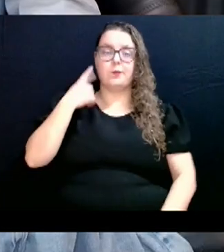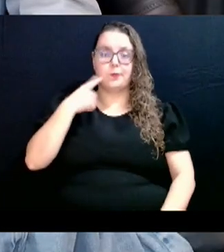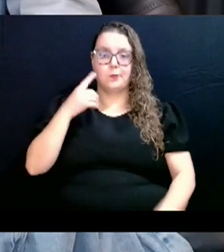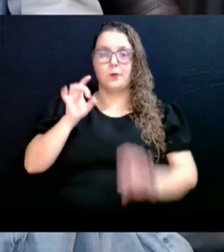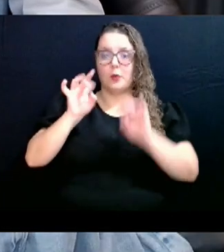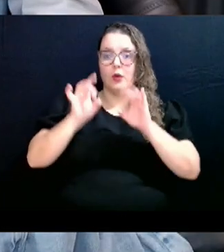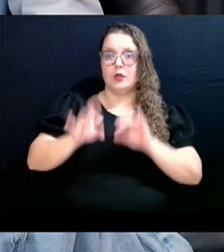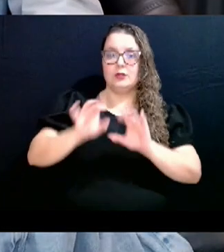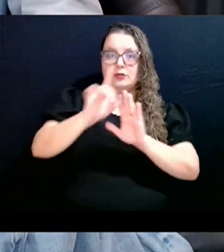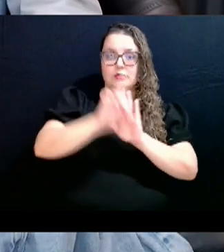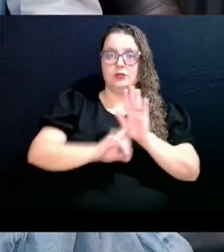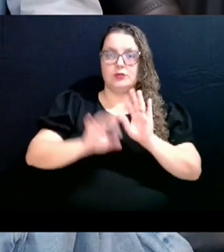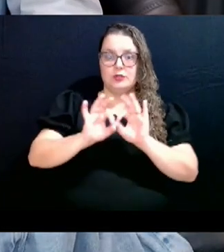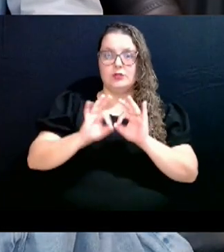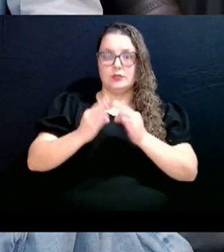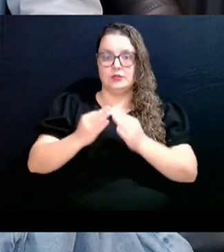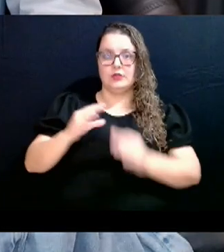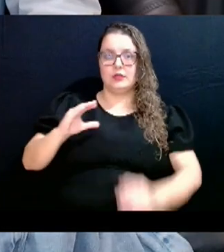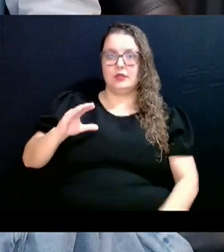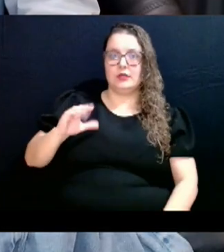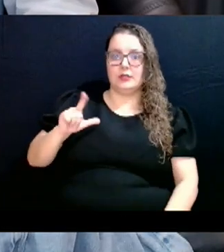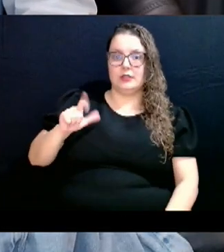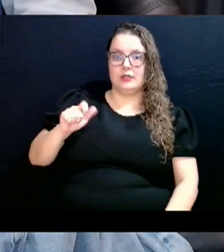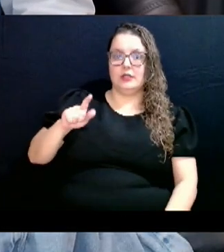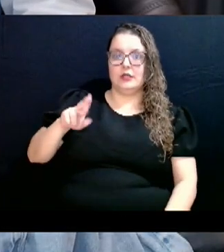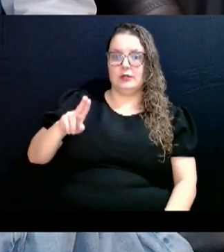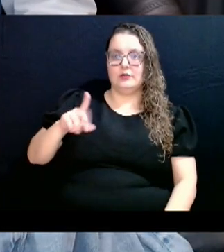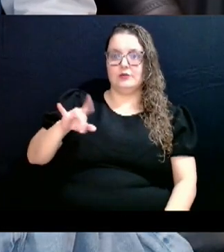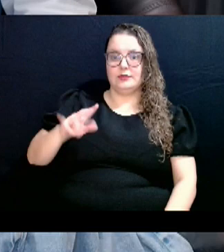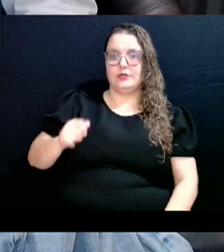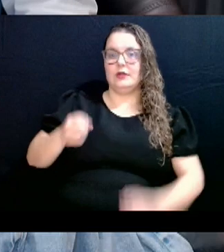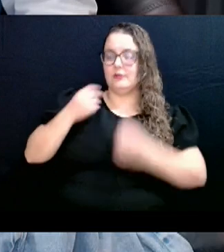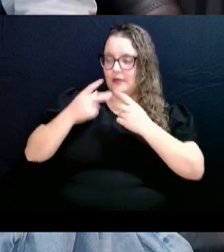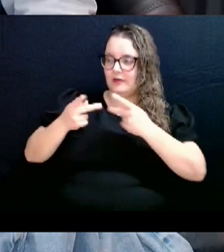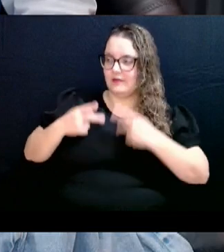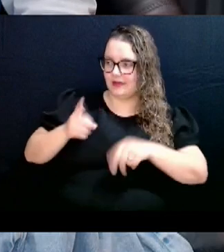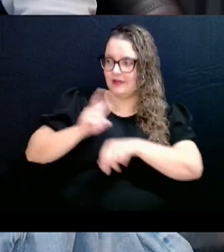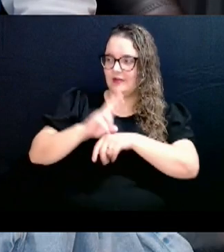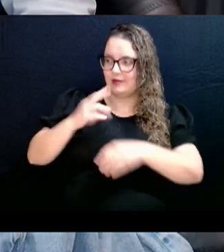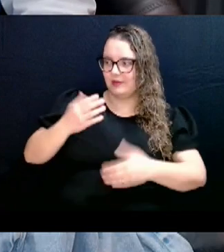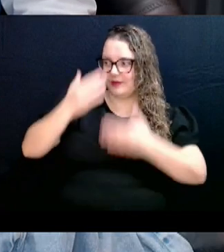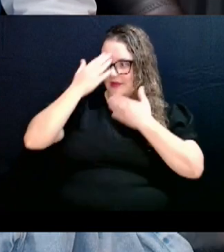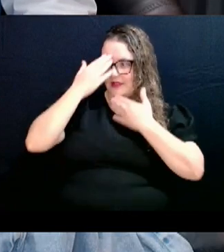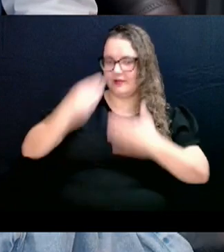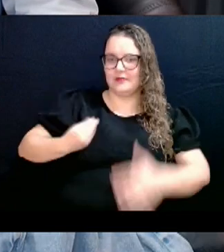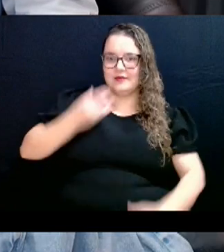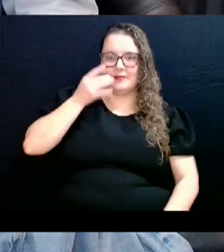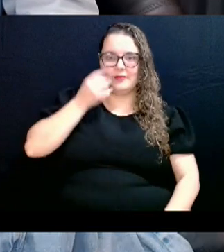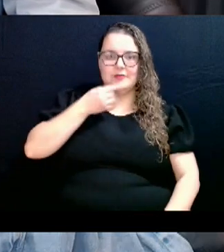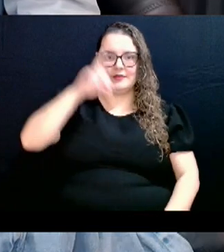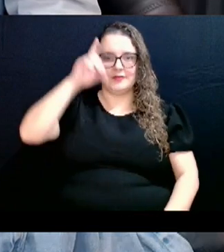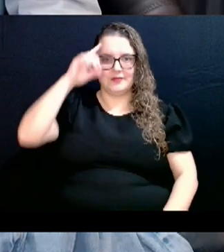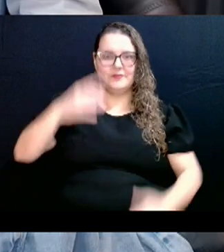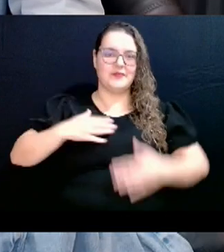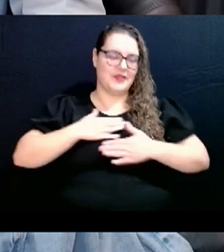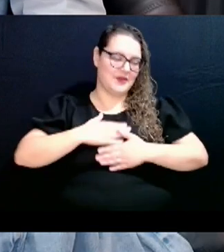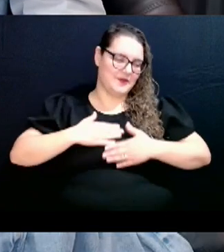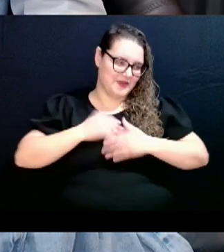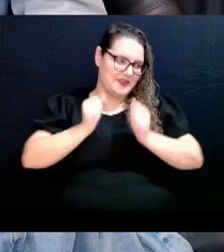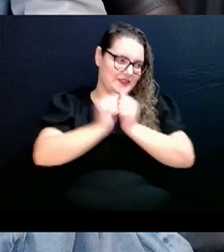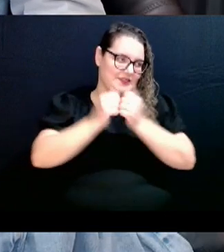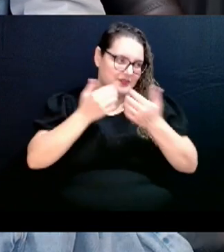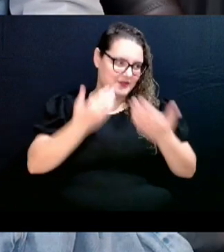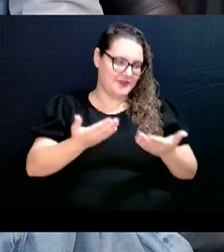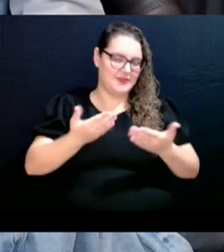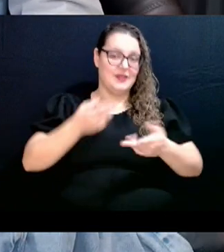da família, Cláudia Camargo. Seja bem-vinda, doutora. Obrigada pela sua presença. Bom dia. Eu que agradeço. É um prazer estar com você e falando de um